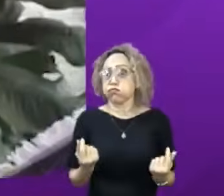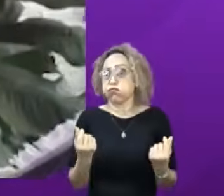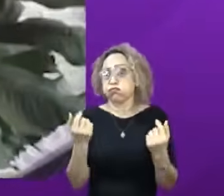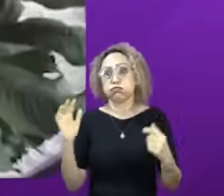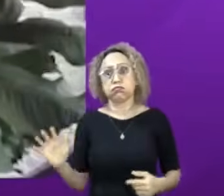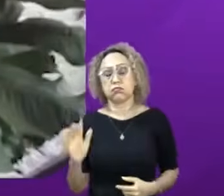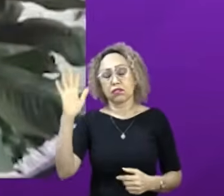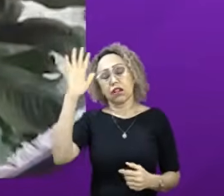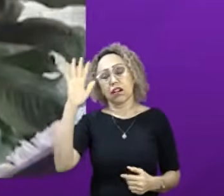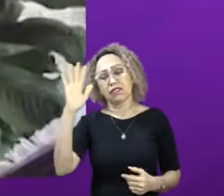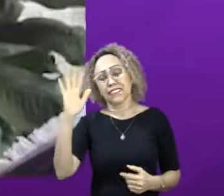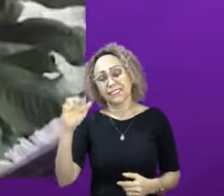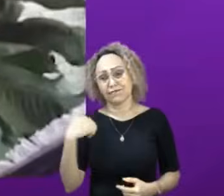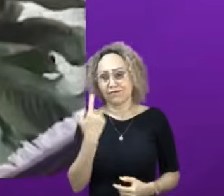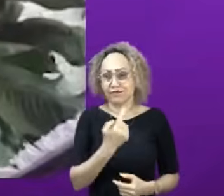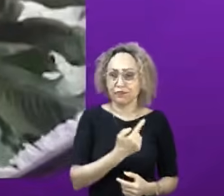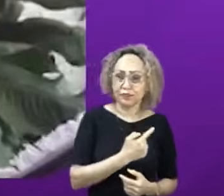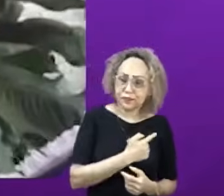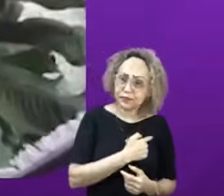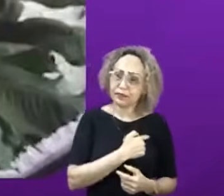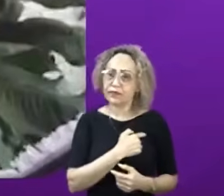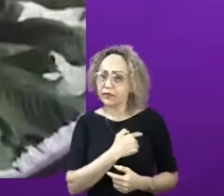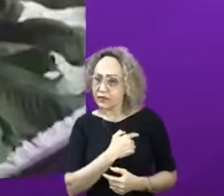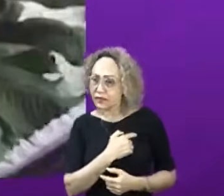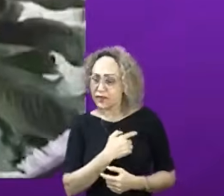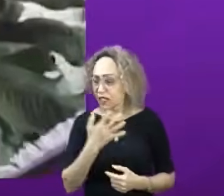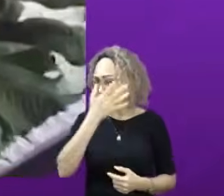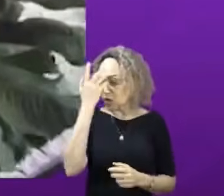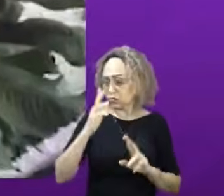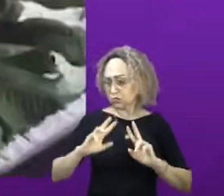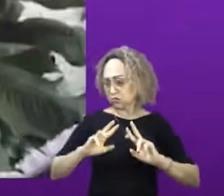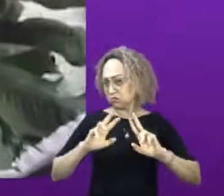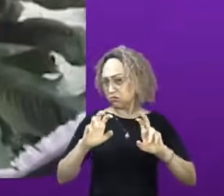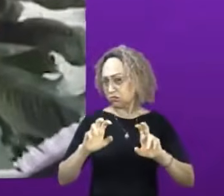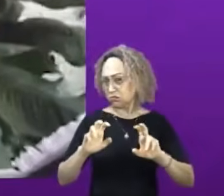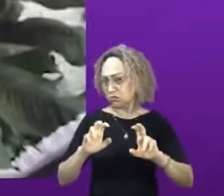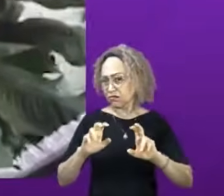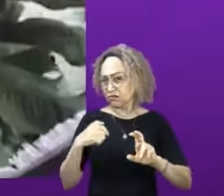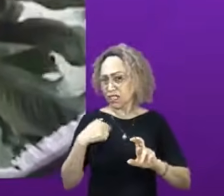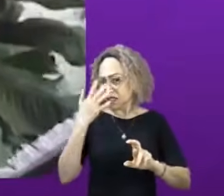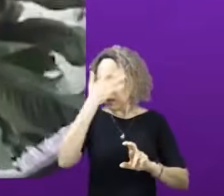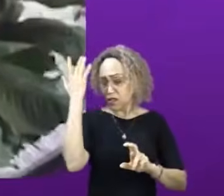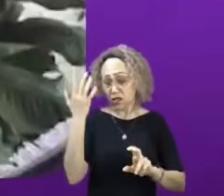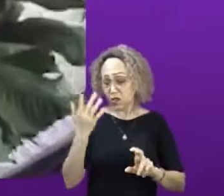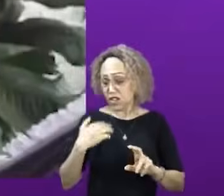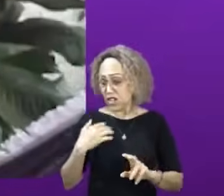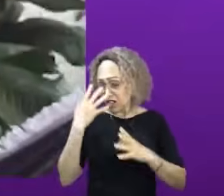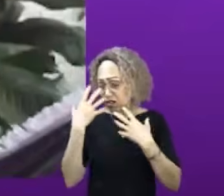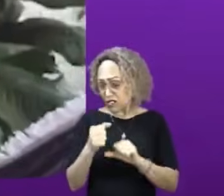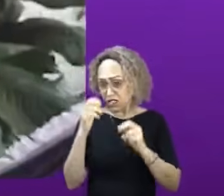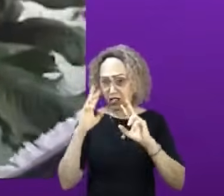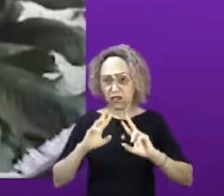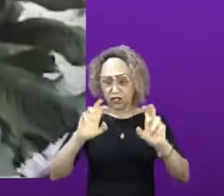a gente não é conhecido e reconhecido como produtores culturais aqui no